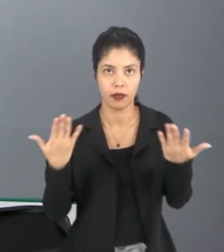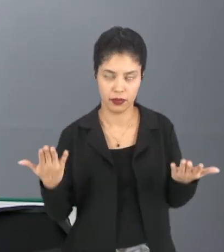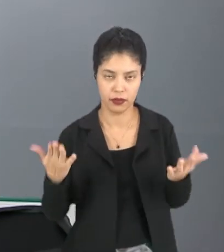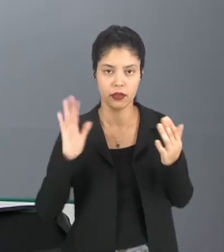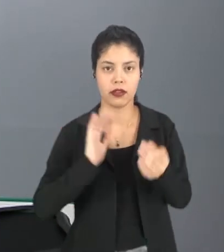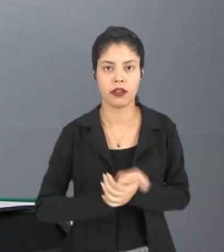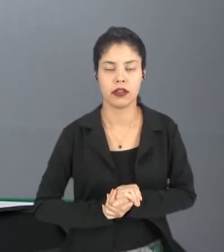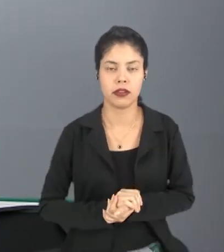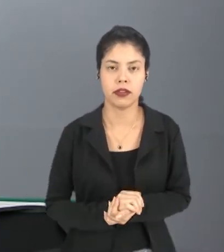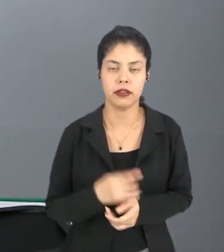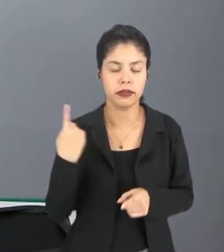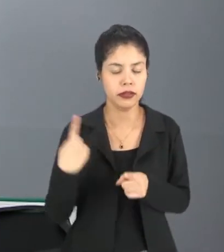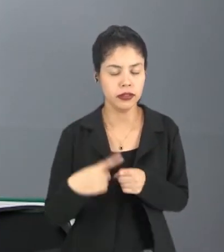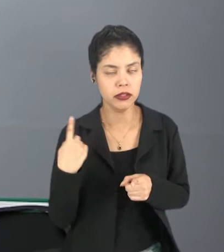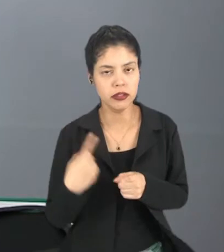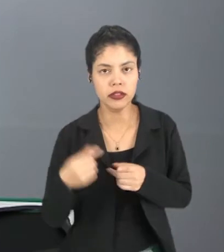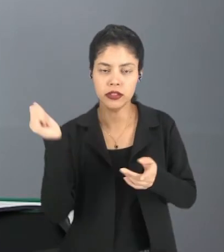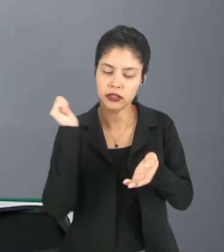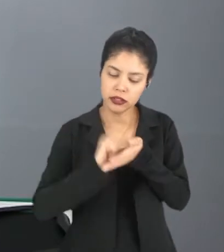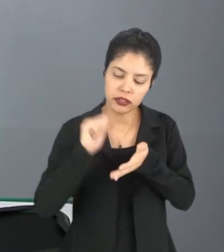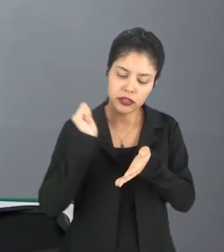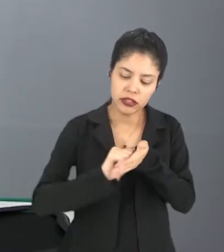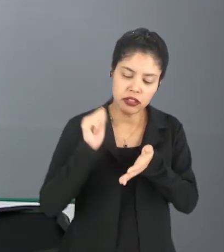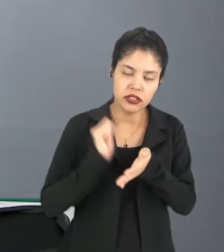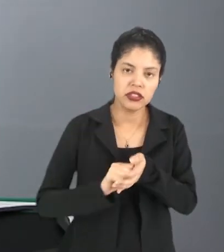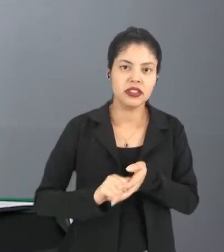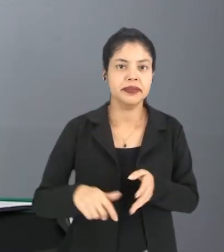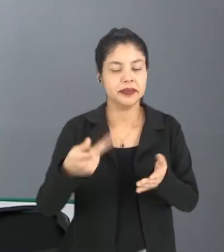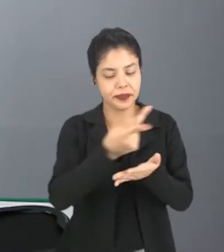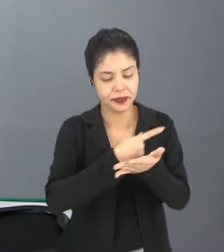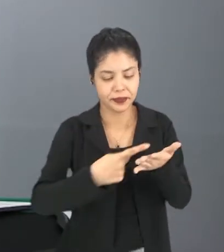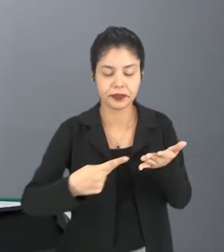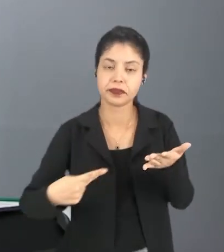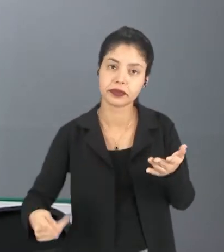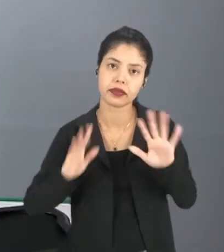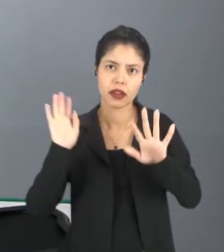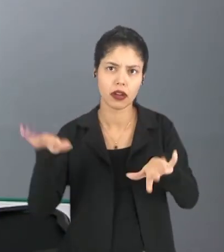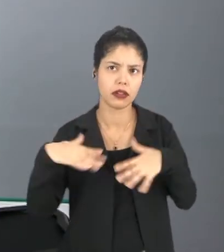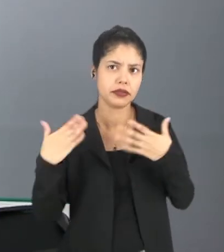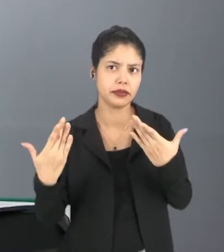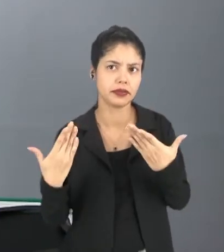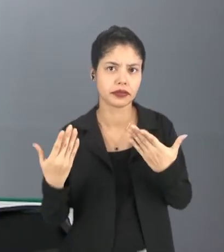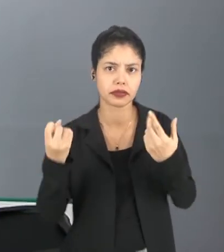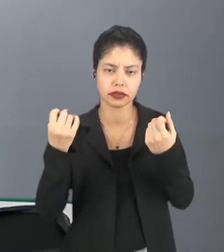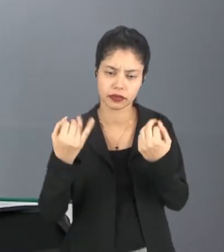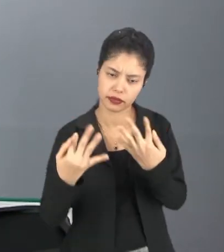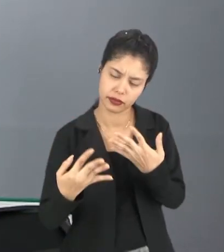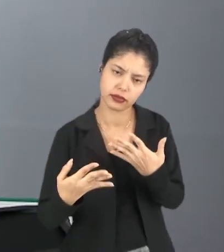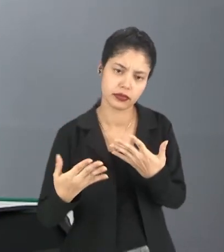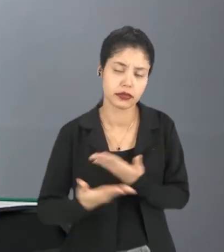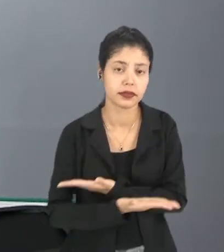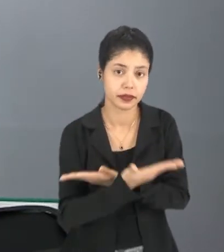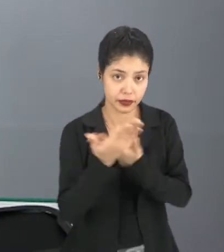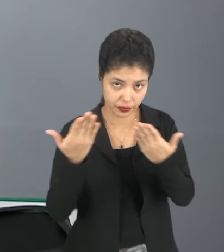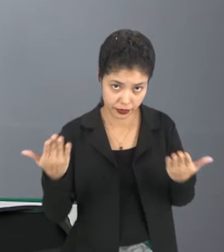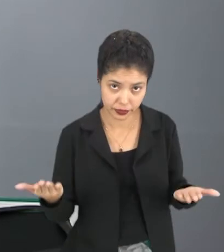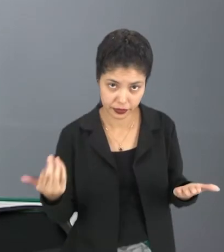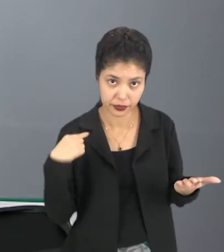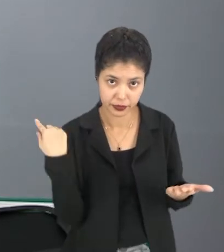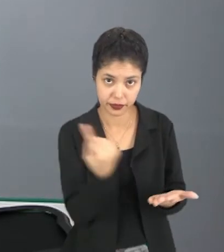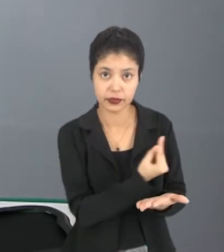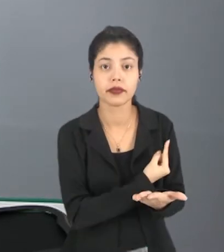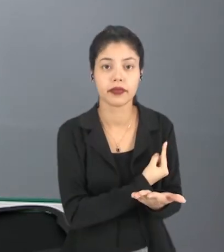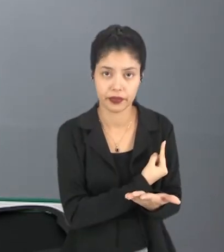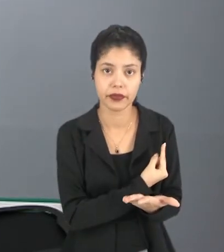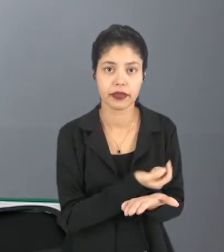vocês por que ele escreveu esse poema, qual é a mensagem que ele queria dar para